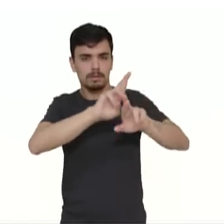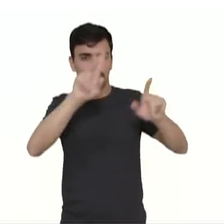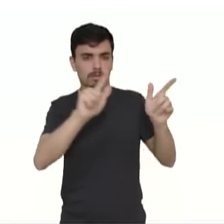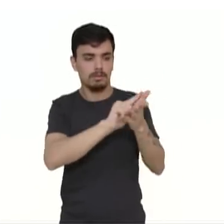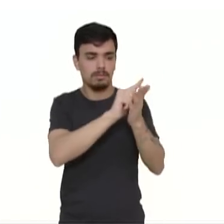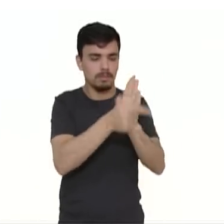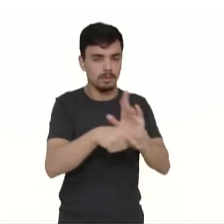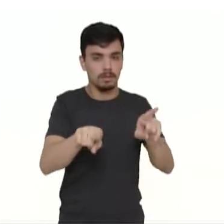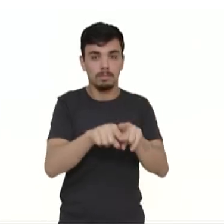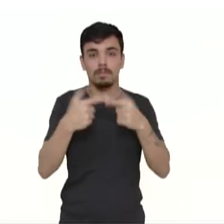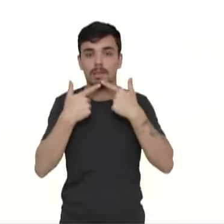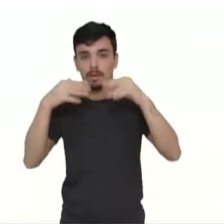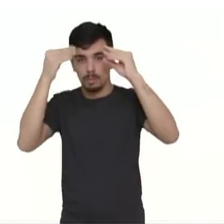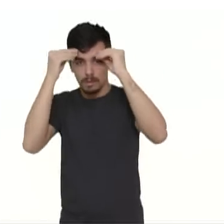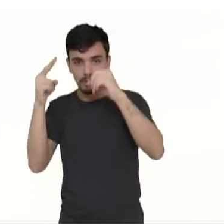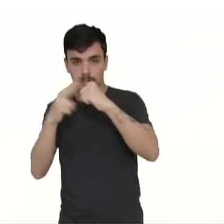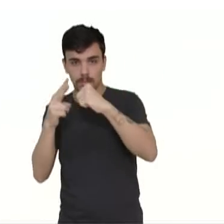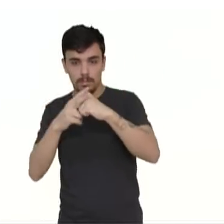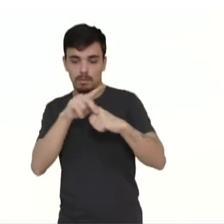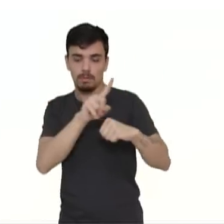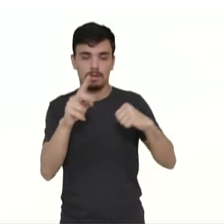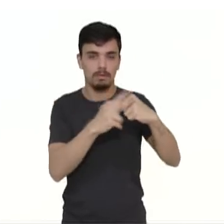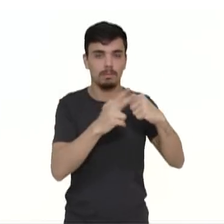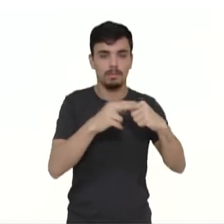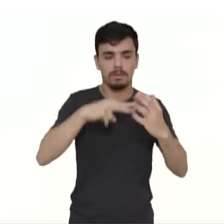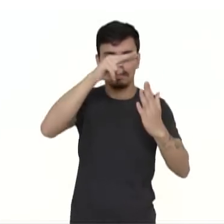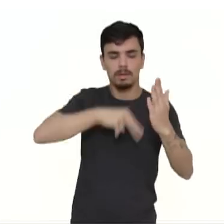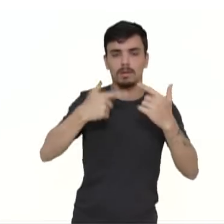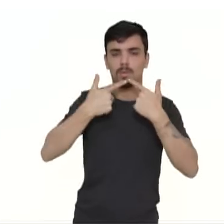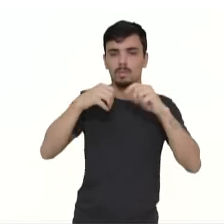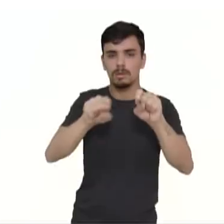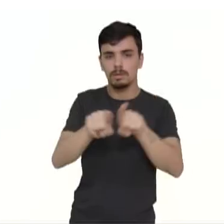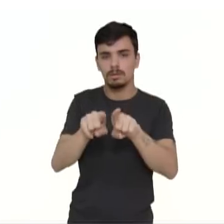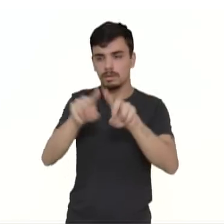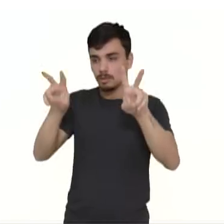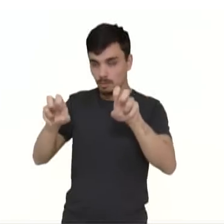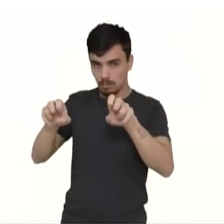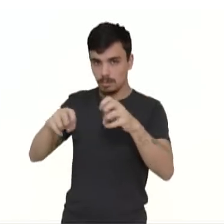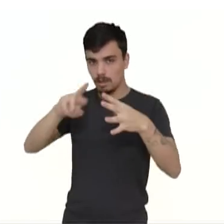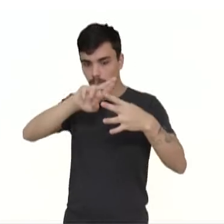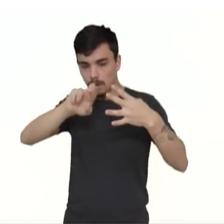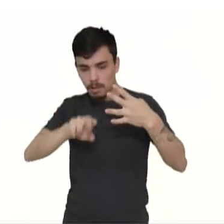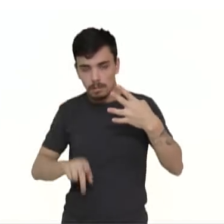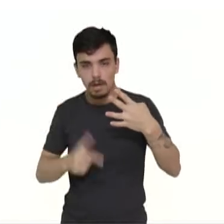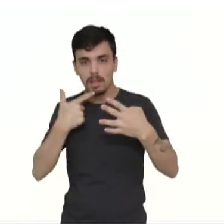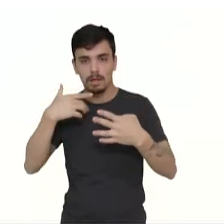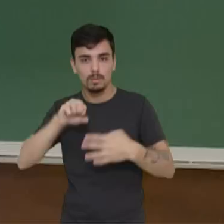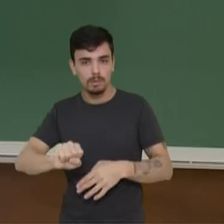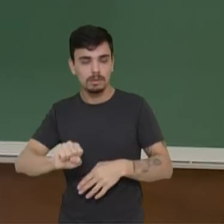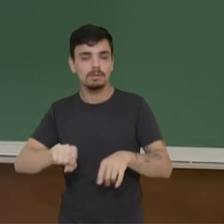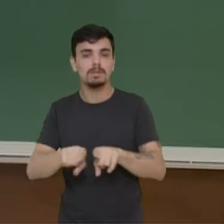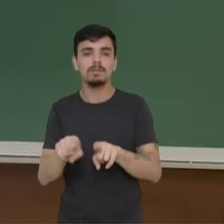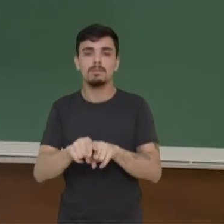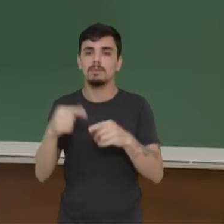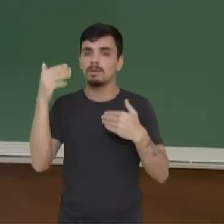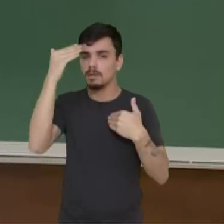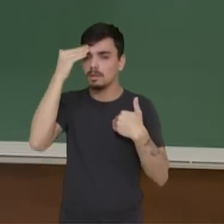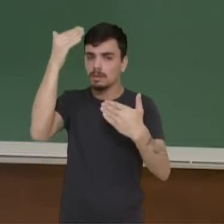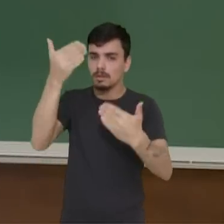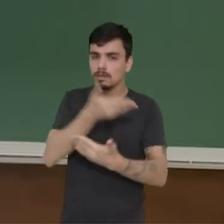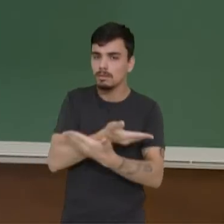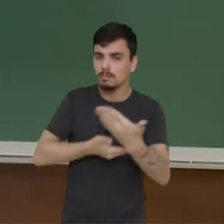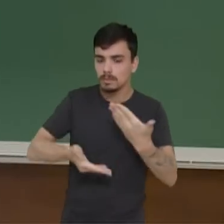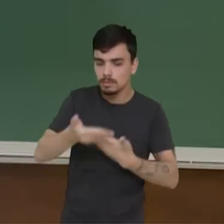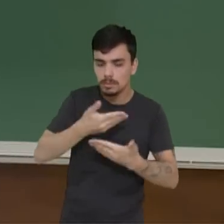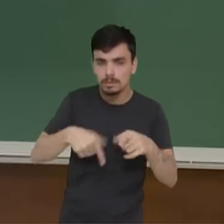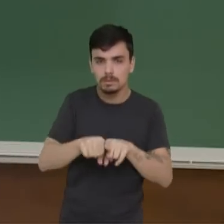a linguagem verbal e não verbal, fizemos uma análise linguística da variação linguística, certo? Agradeço muito aí a participação